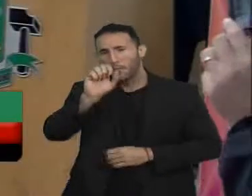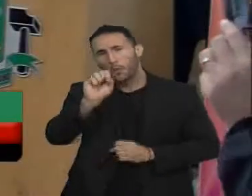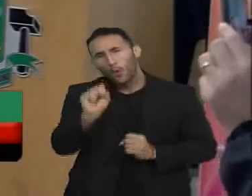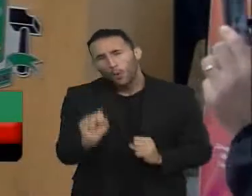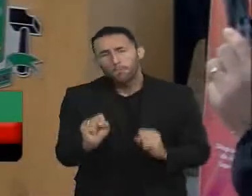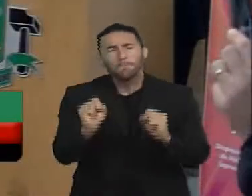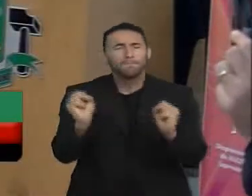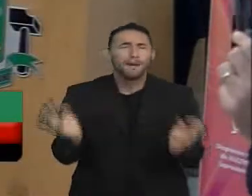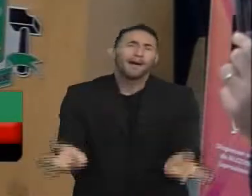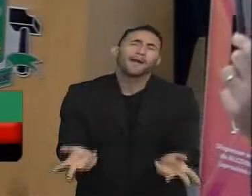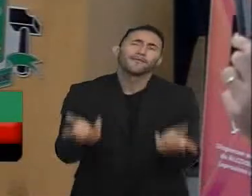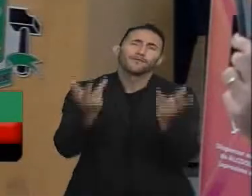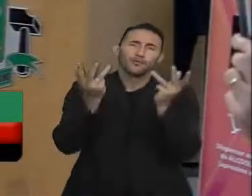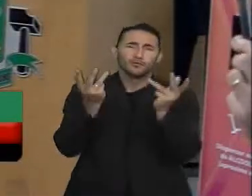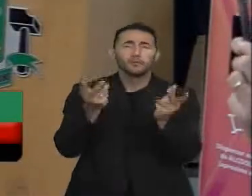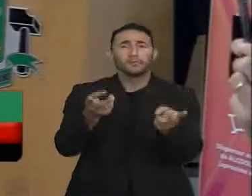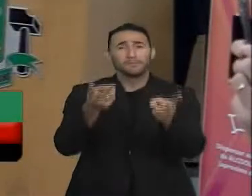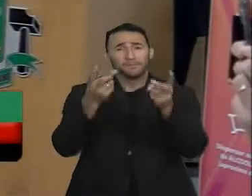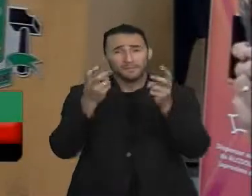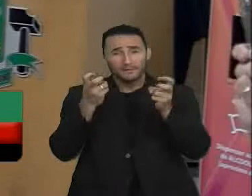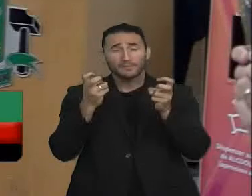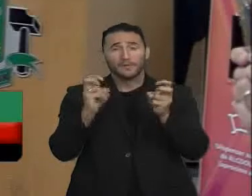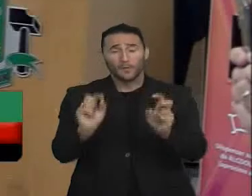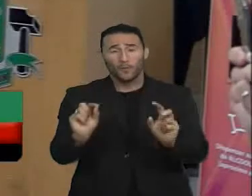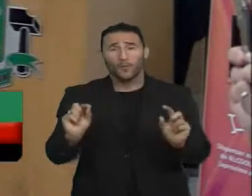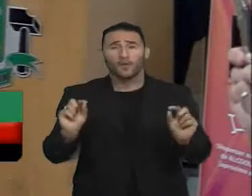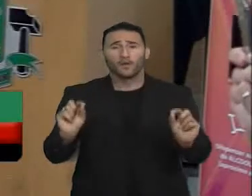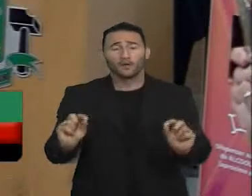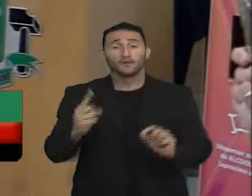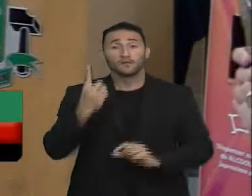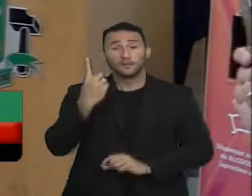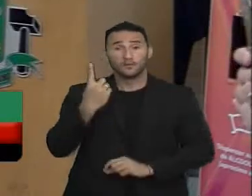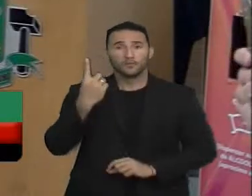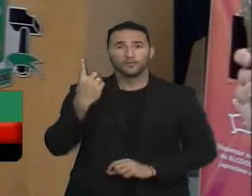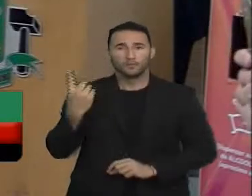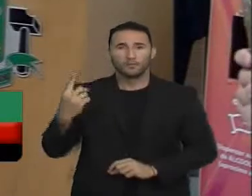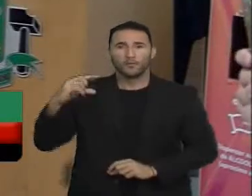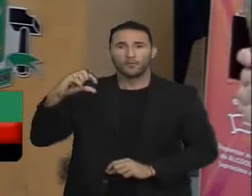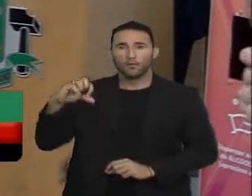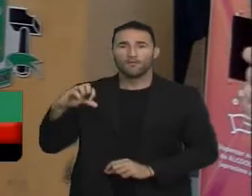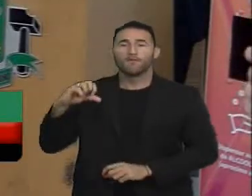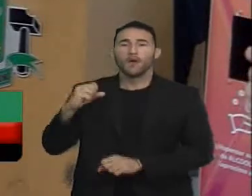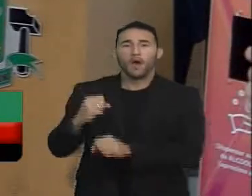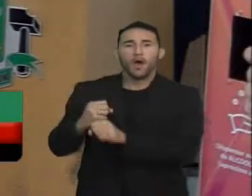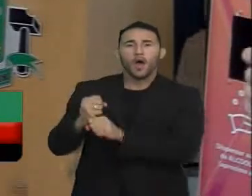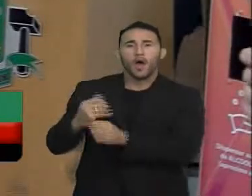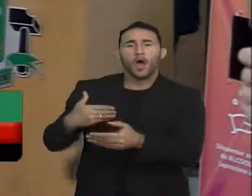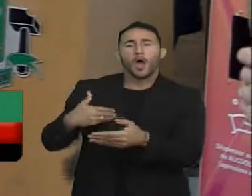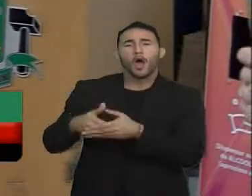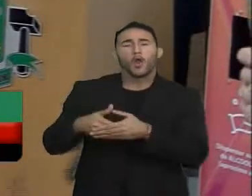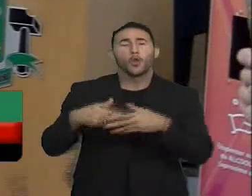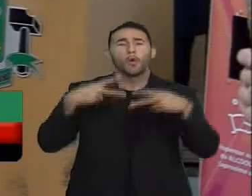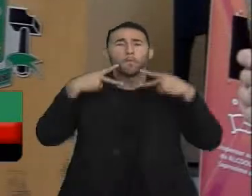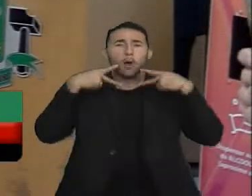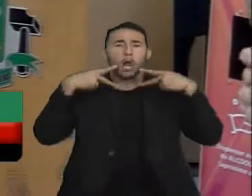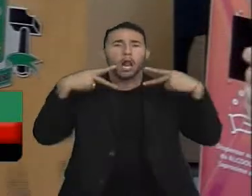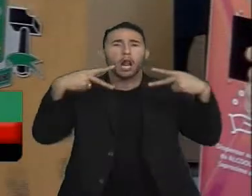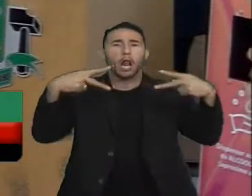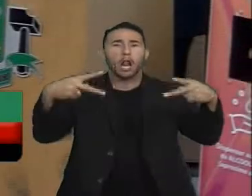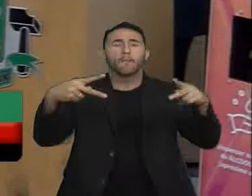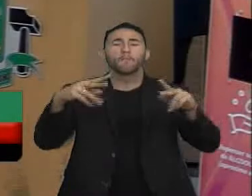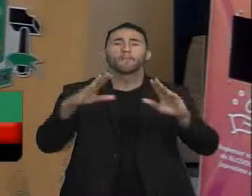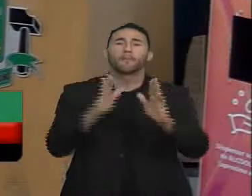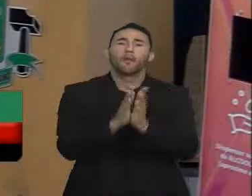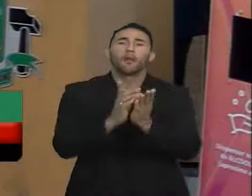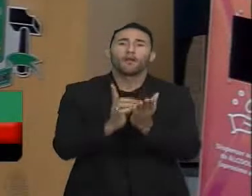é maravilhoso nós vermos 119 anos pregando a palavra de Deus,